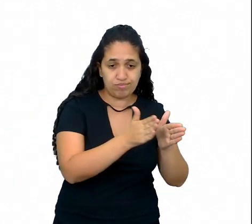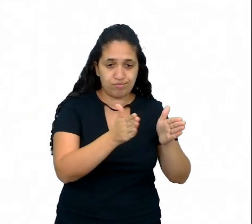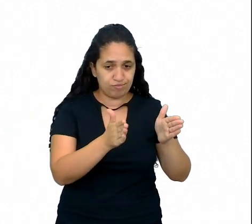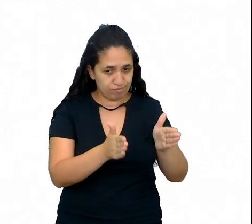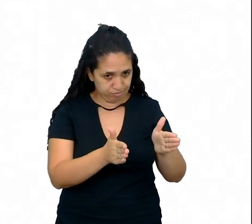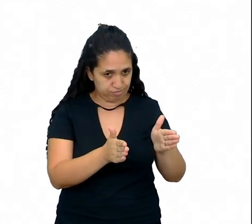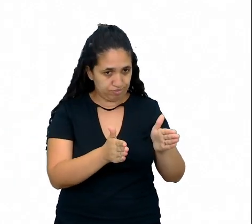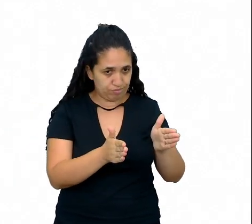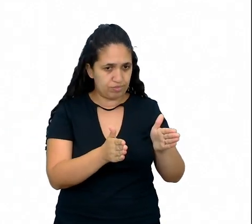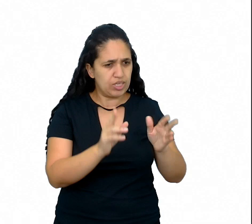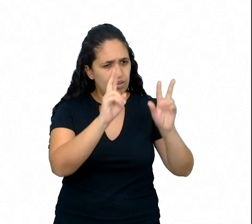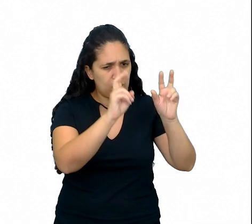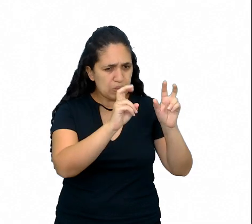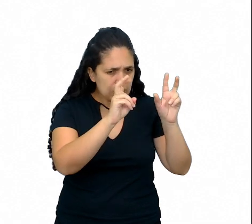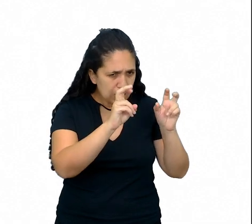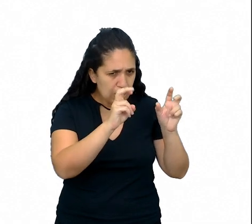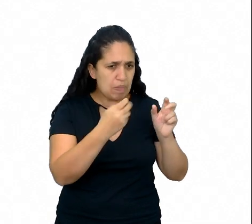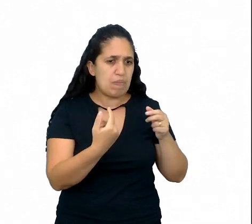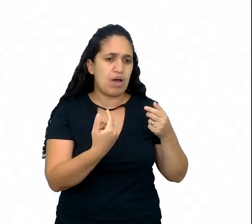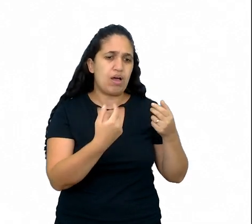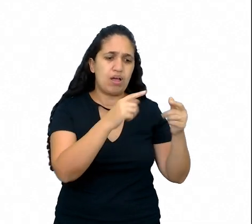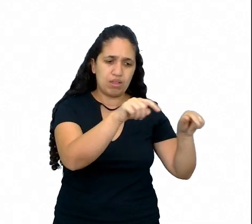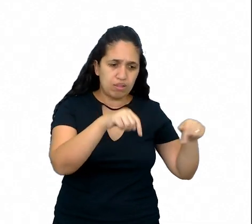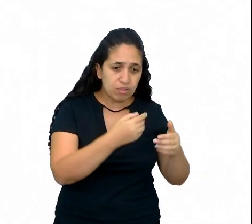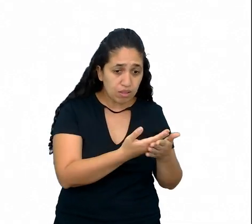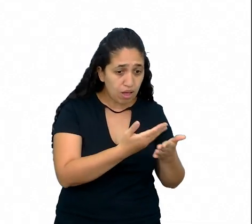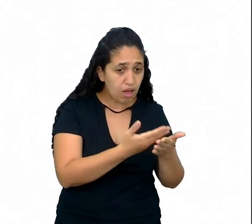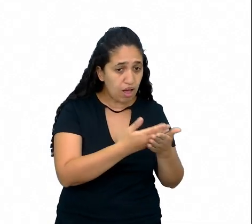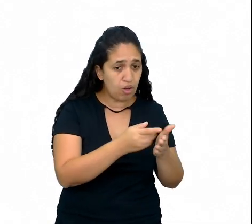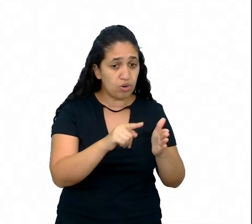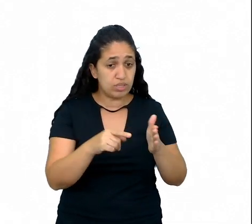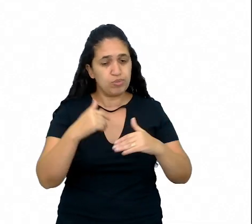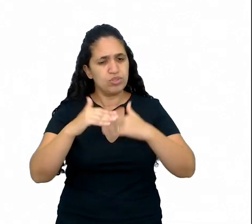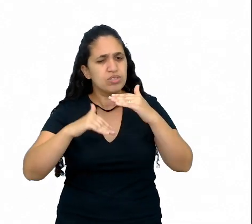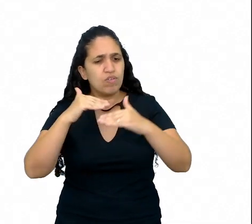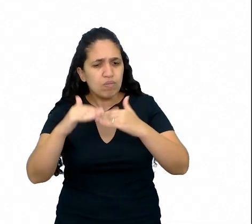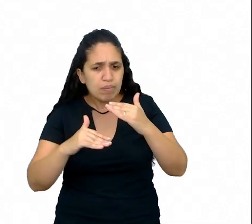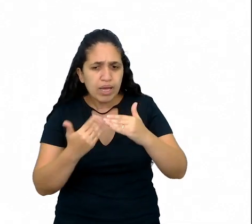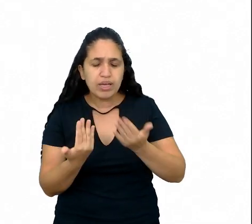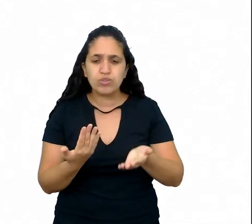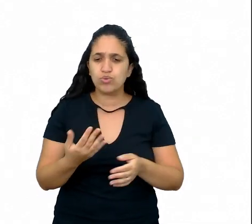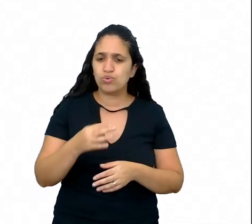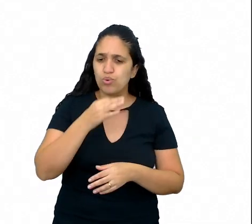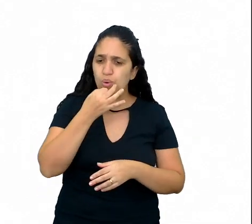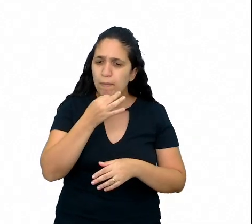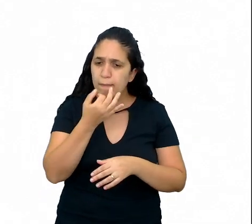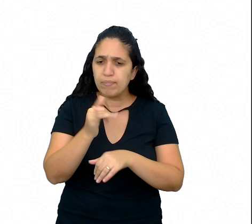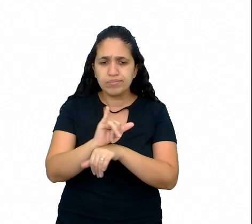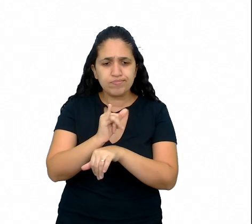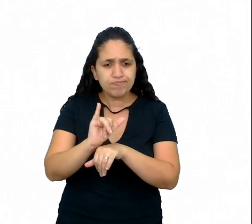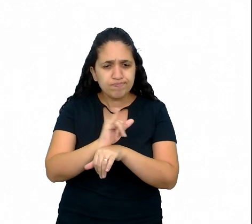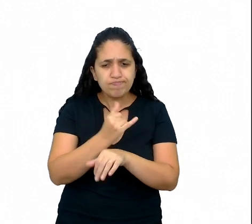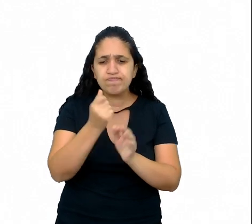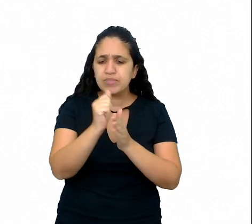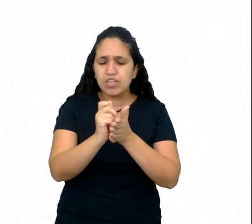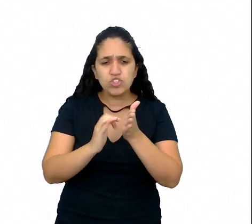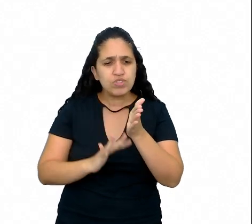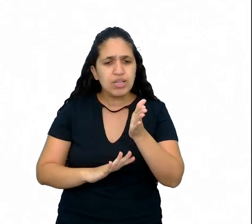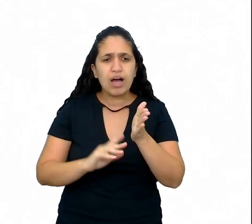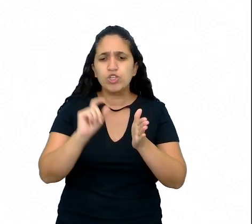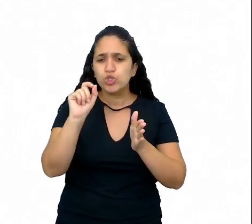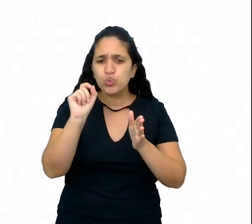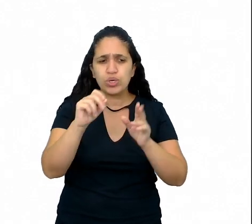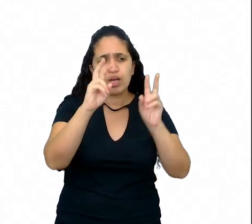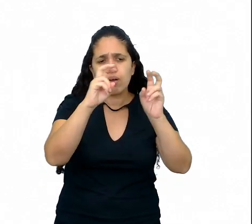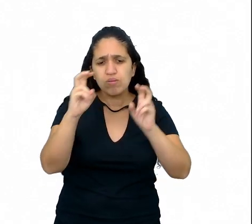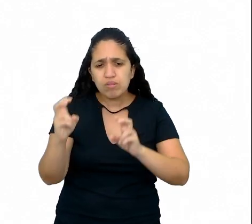podem ser abordadas na aula, o desenvolvendo traz as sugestões das atividades, né? O que está sendo abordado, qual